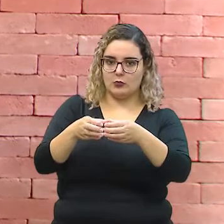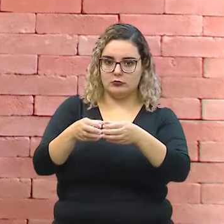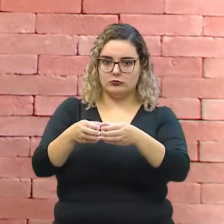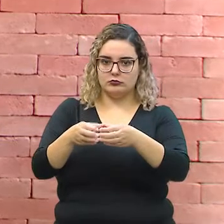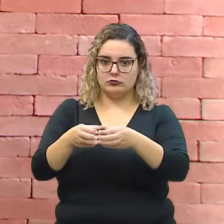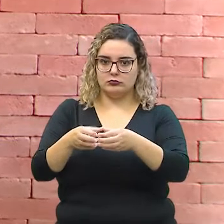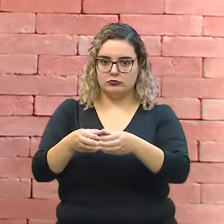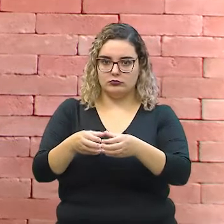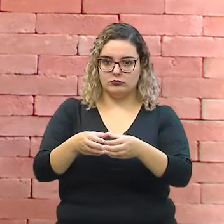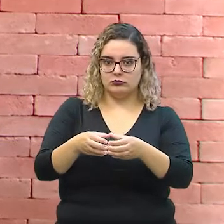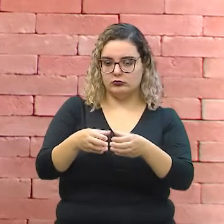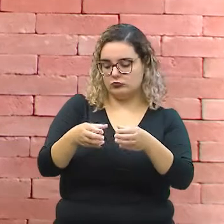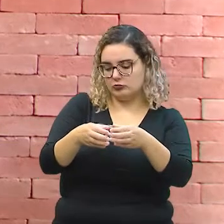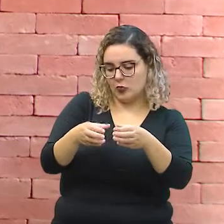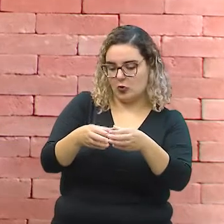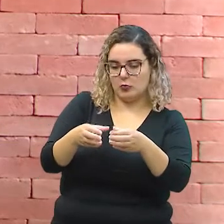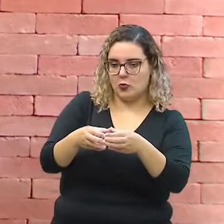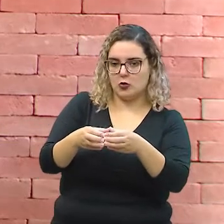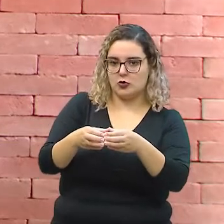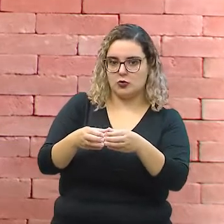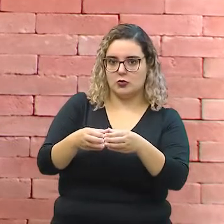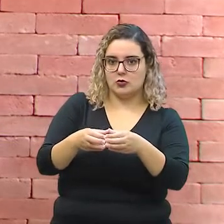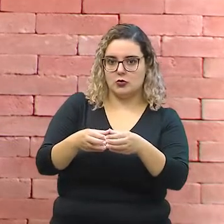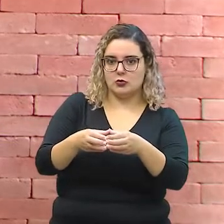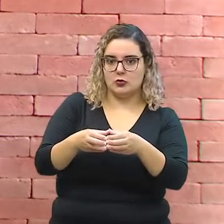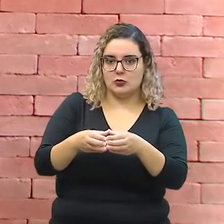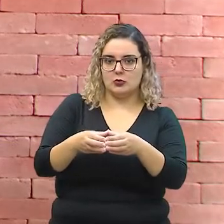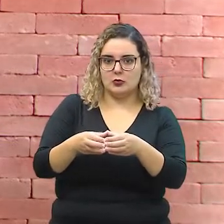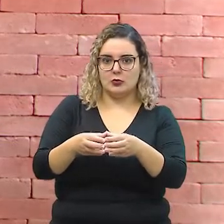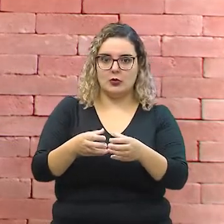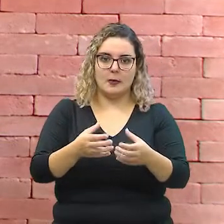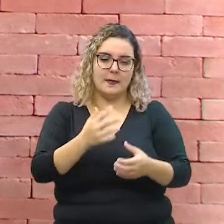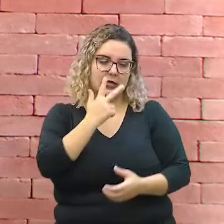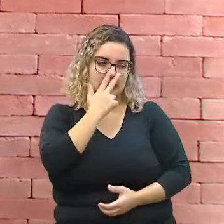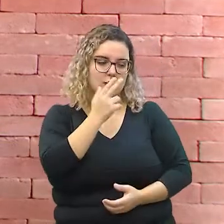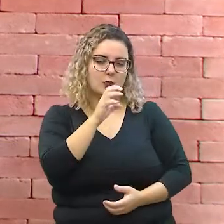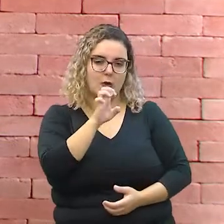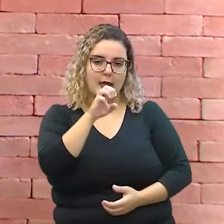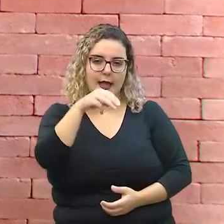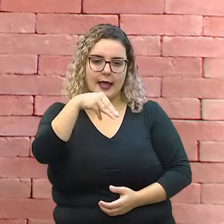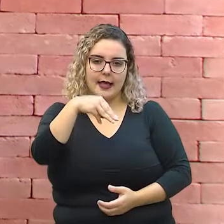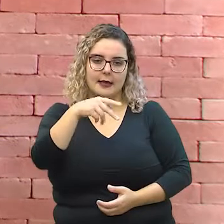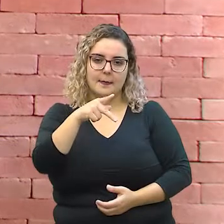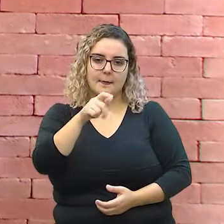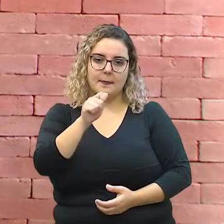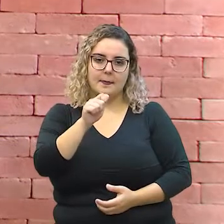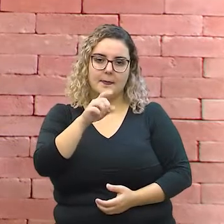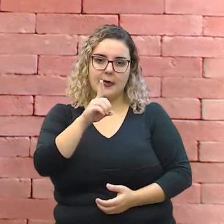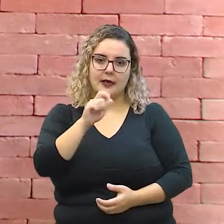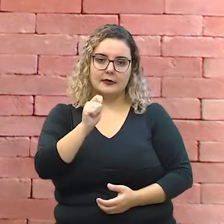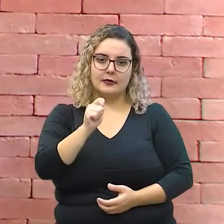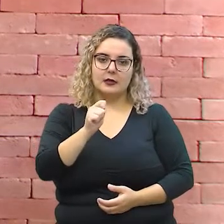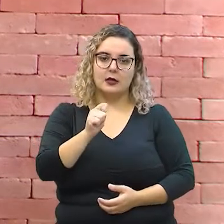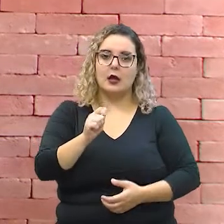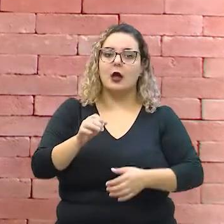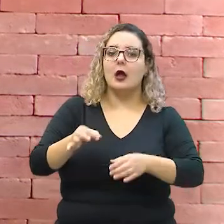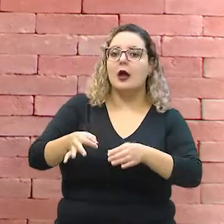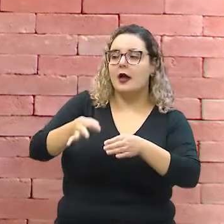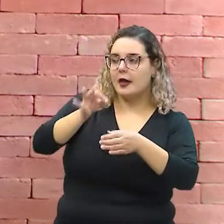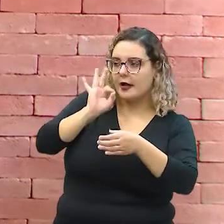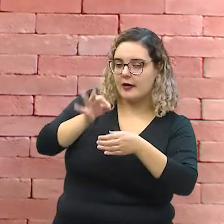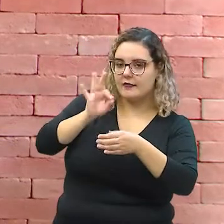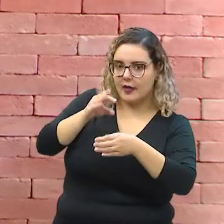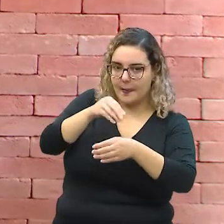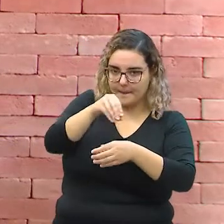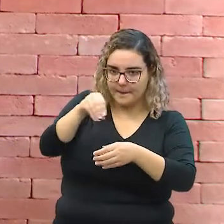um desses potinhos para fazer empada, sabe? Então coloca um pouco de café mesmo de pó de